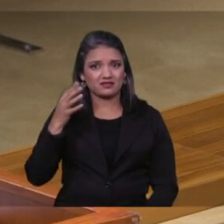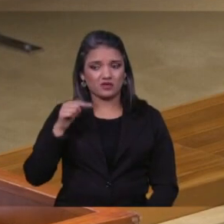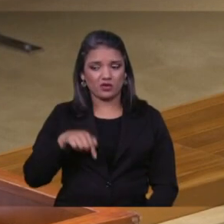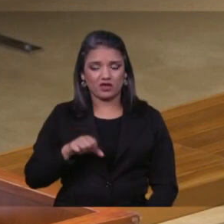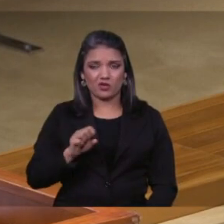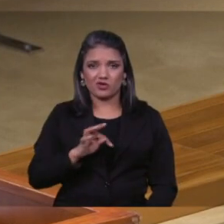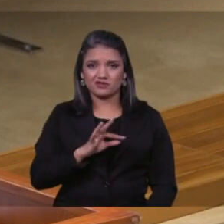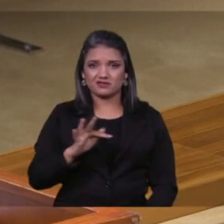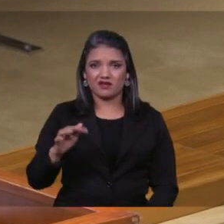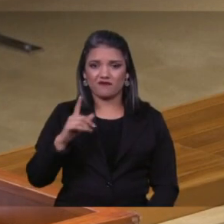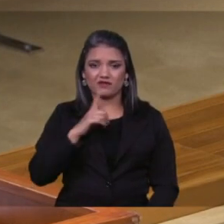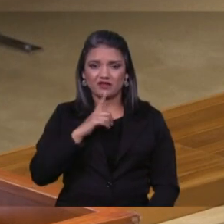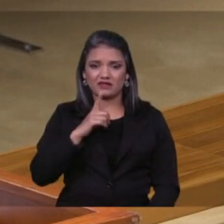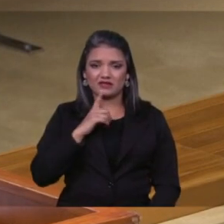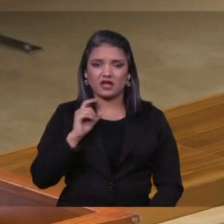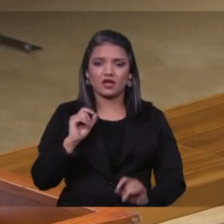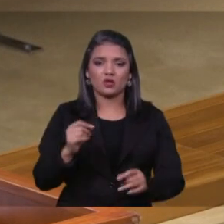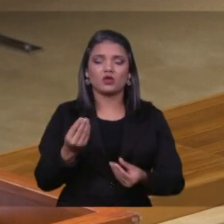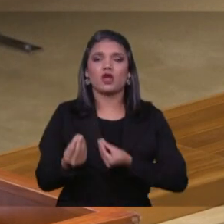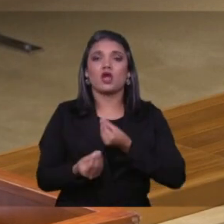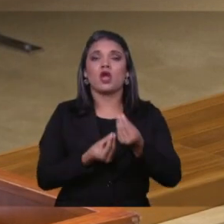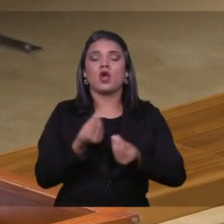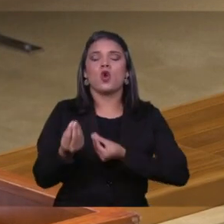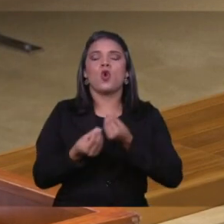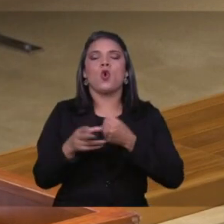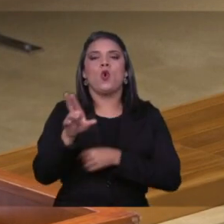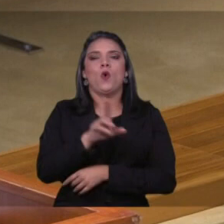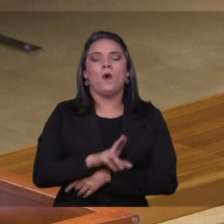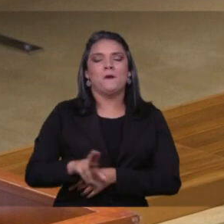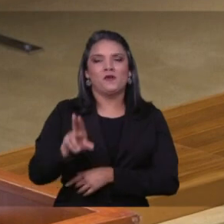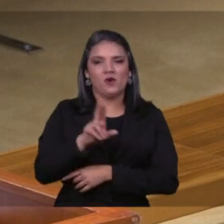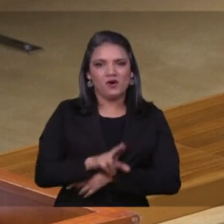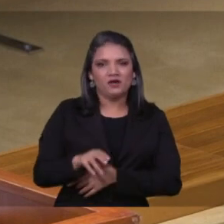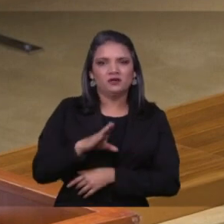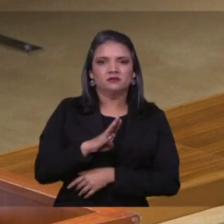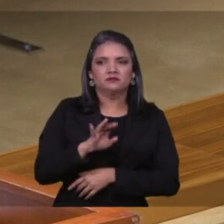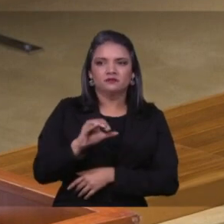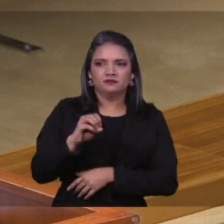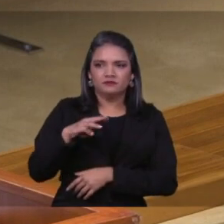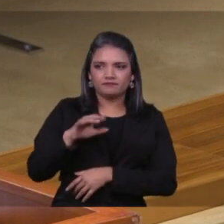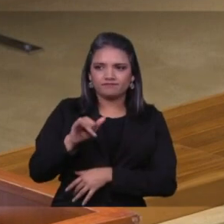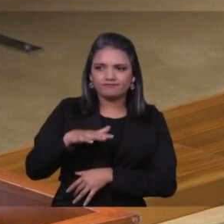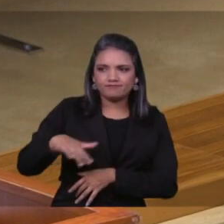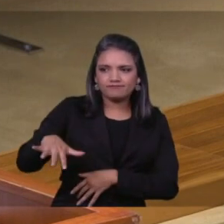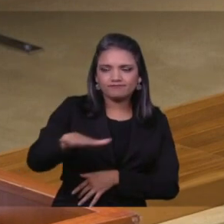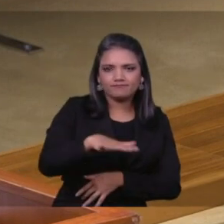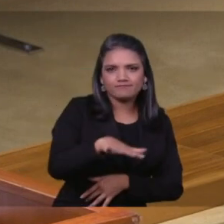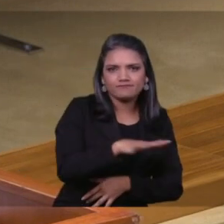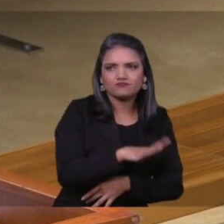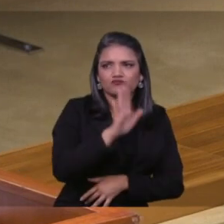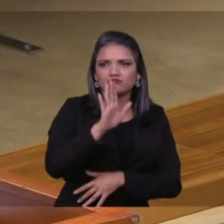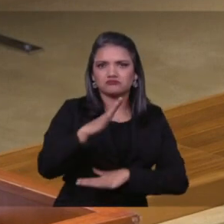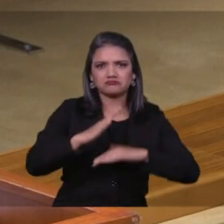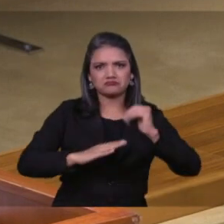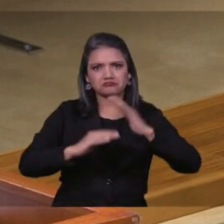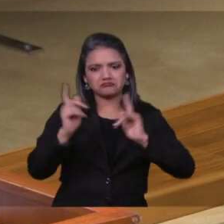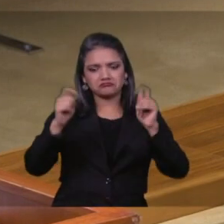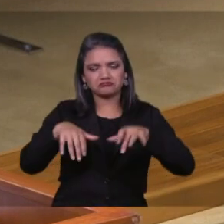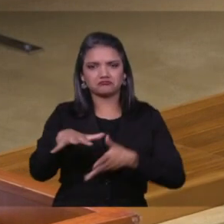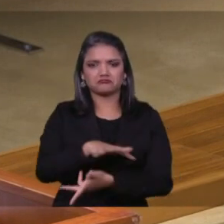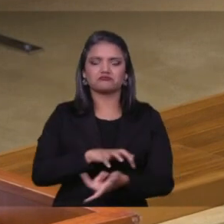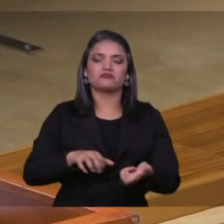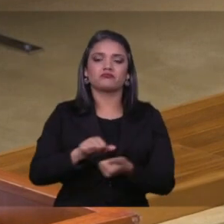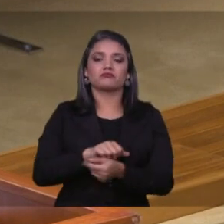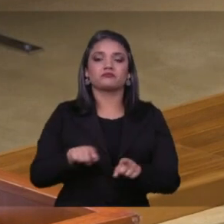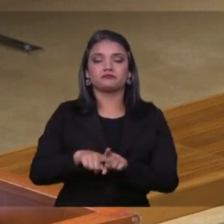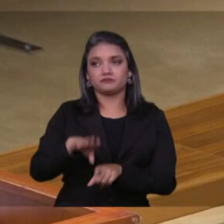restringe o uso do bioma pela ordem de adoção de práticas sustentáveis, sem querer inventar a roda, mas principalmente no relativo